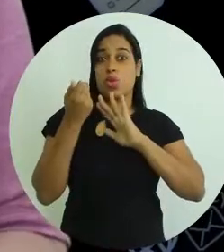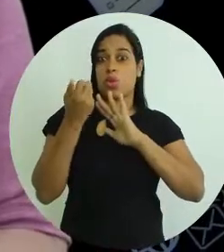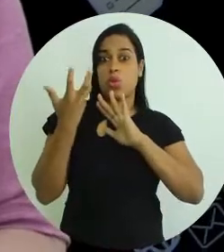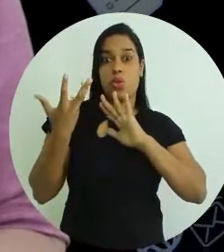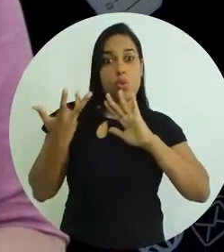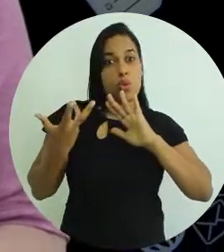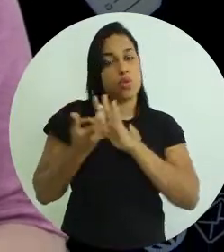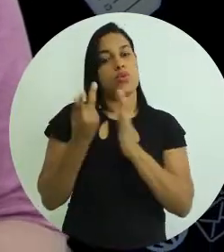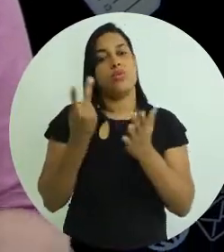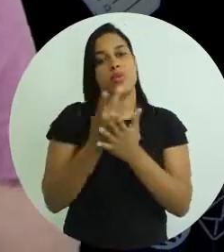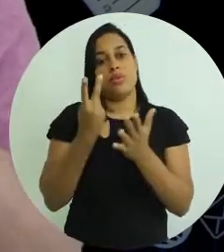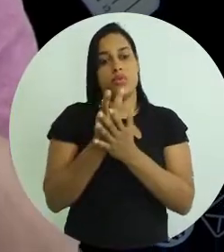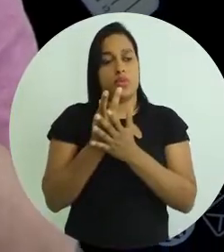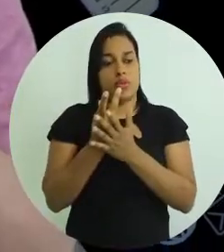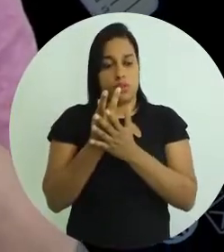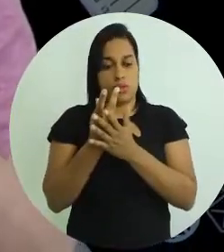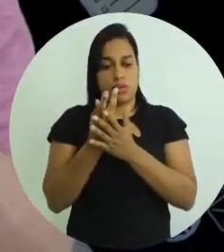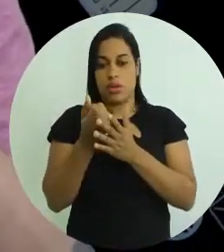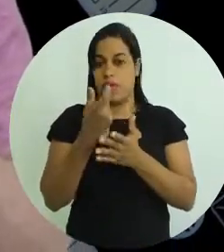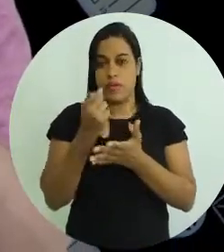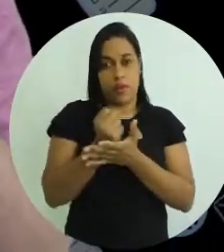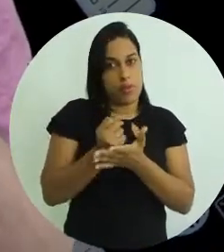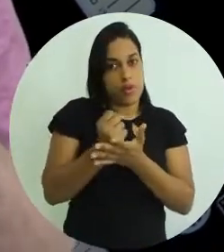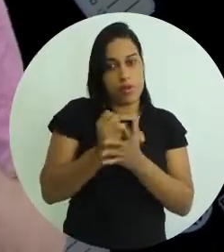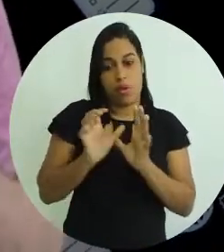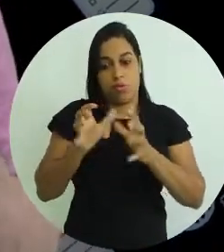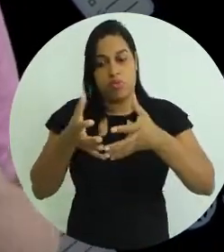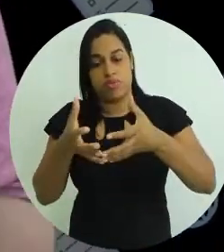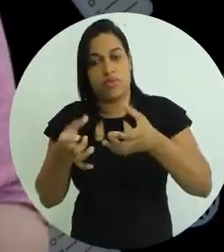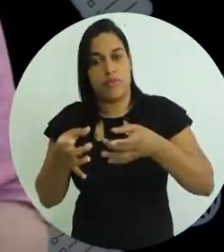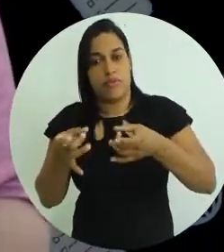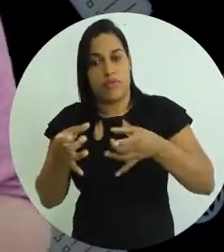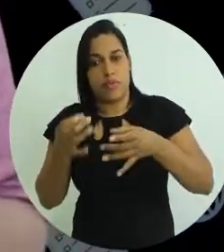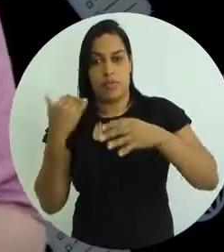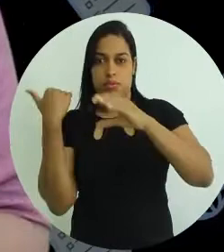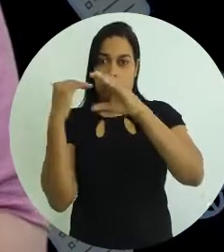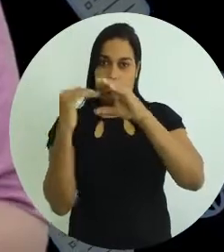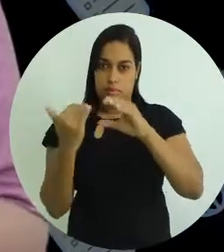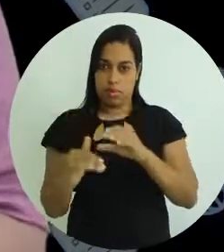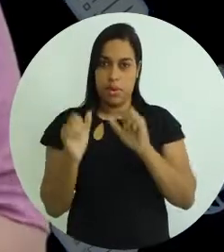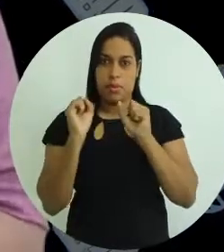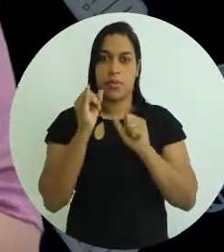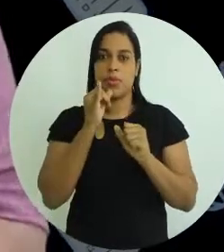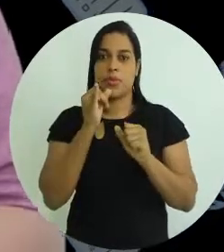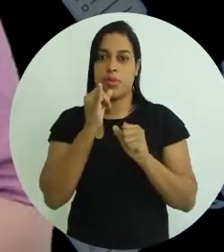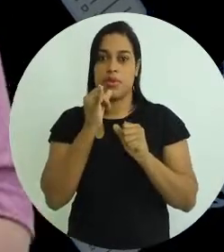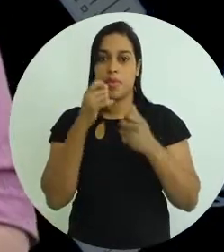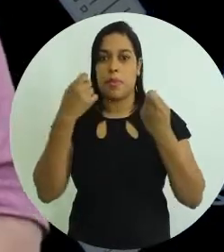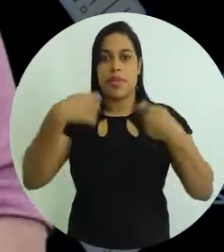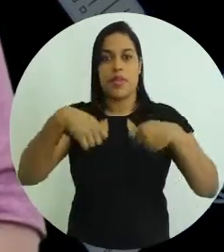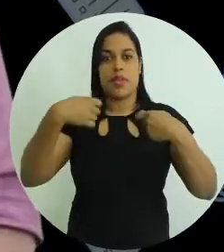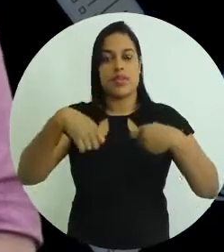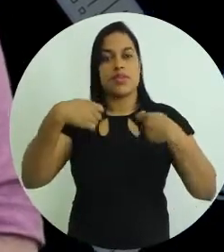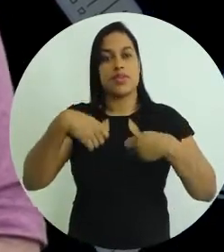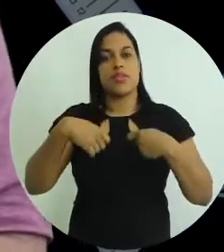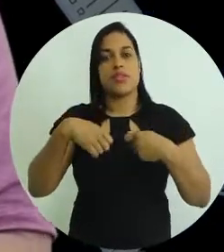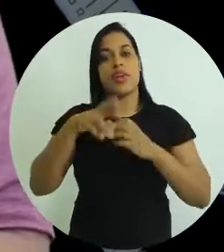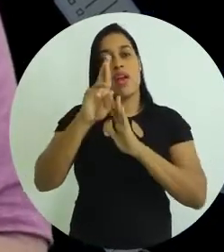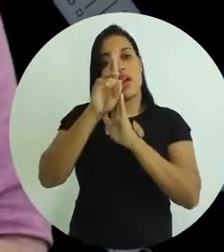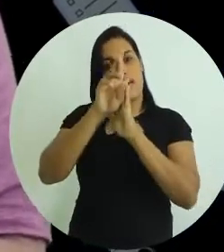sua farmácia quando você tem um conjunto de venda de todos os seus remédios. Não é bem isso. Você pode precisar daquilo que a gente chama de